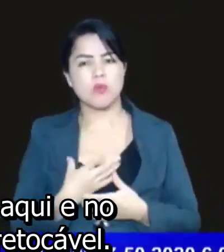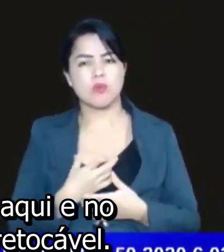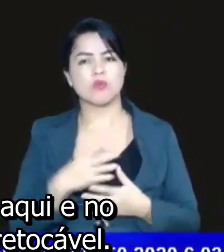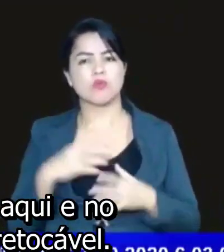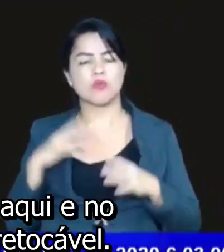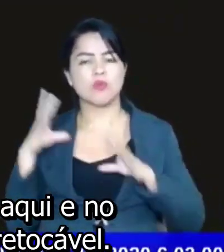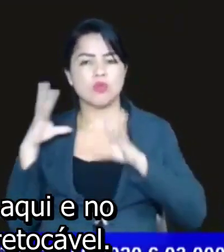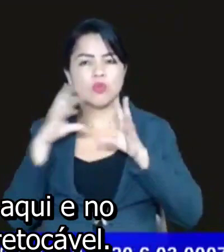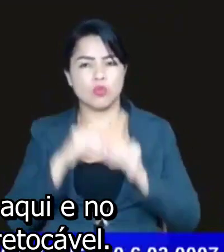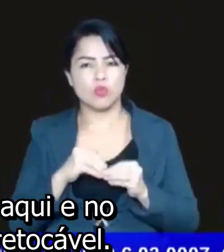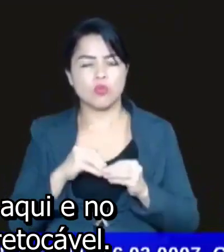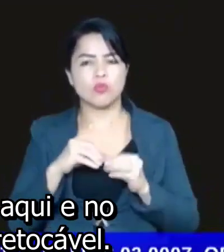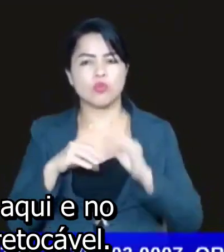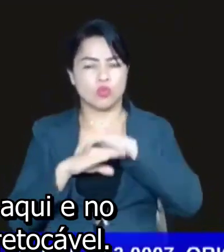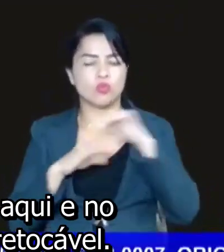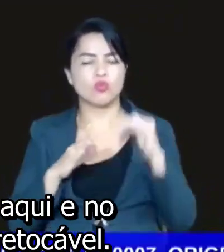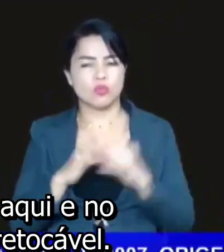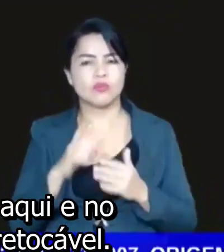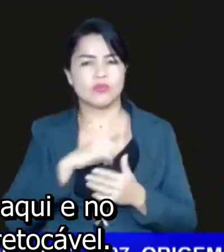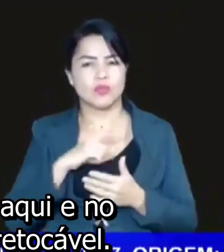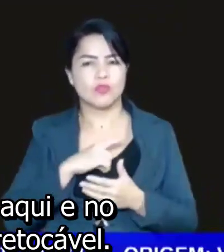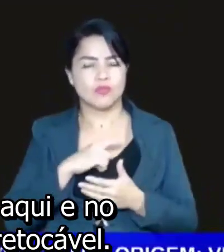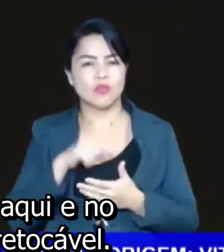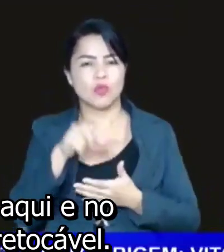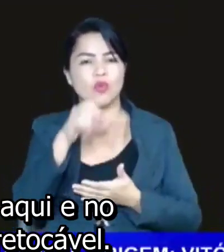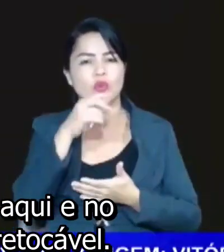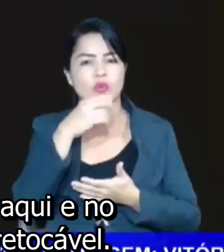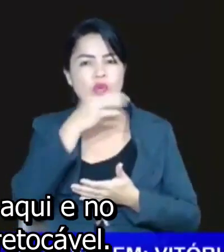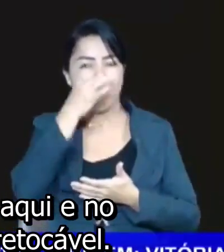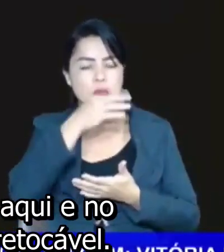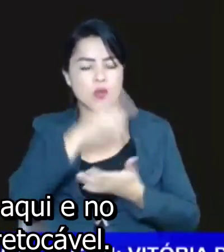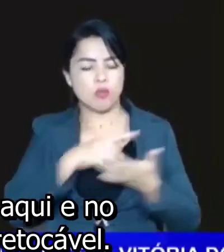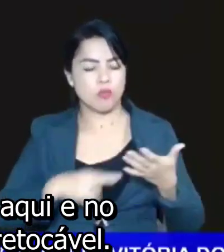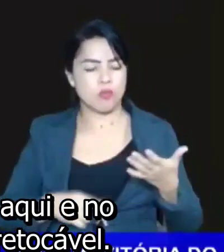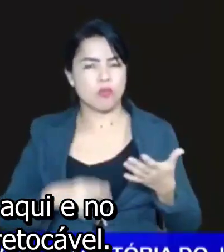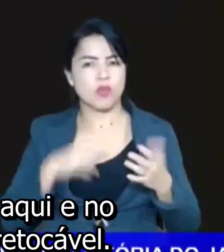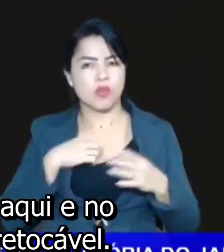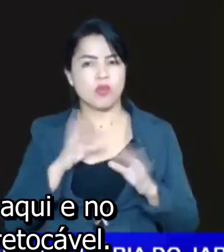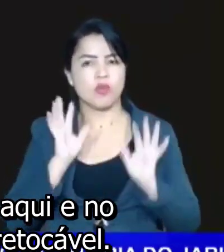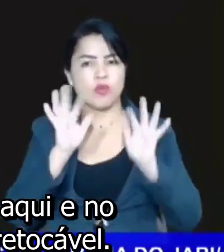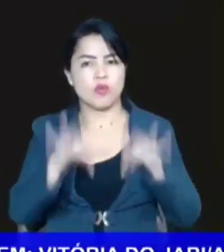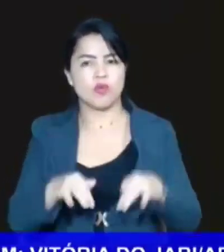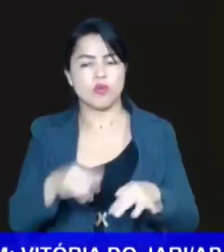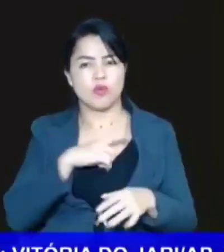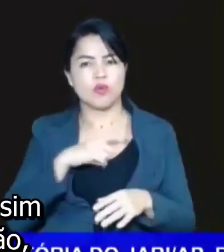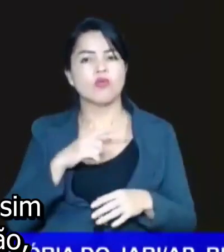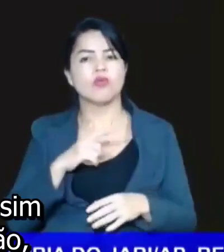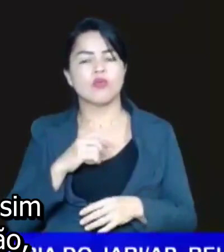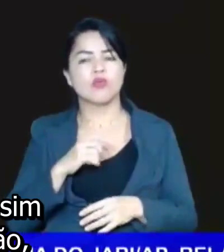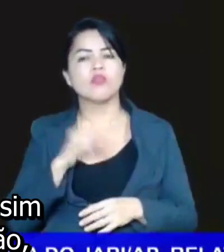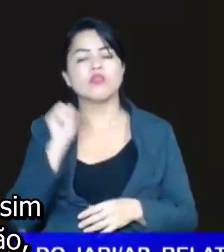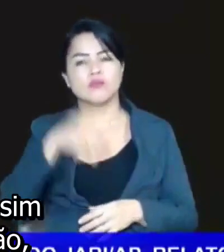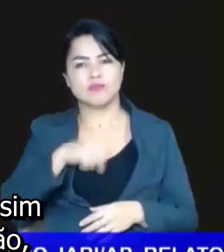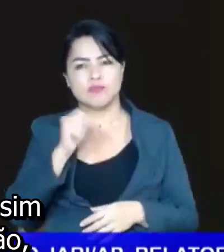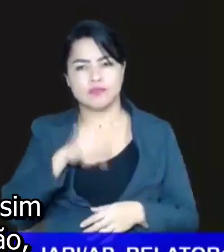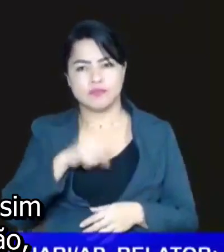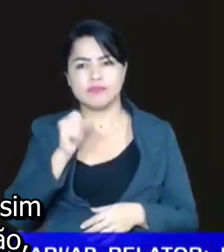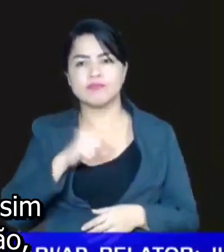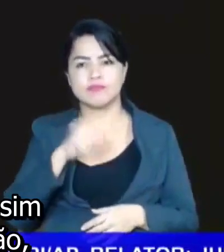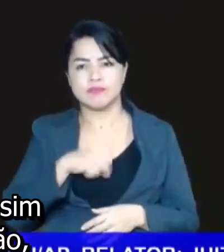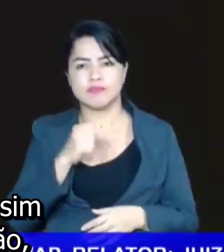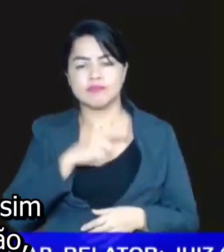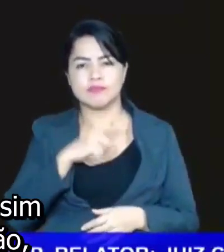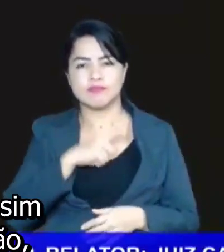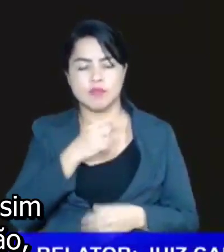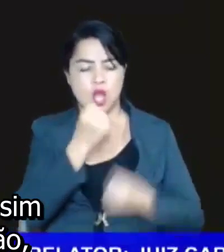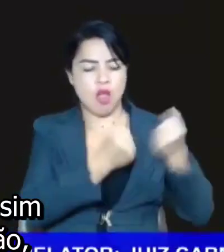tudo aquilo que consta nos autos. E a conclusão da sentença é irretocável. Houve sim o oferecimento